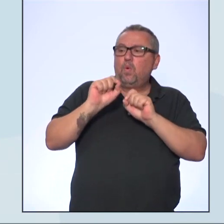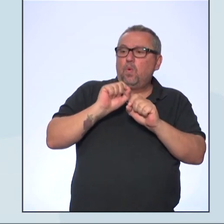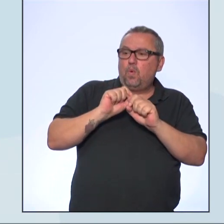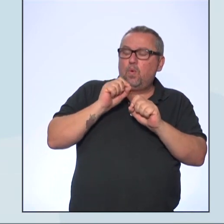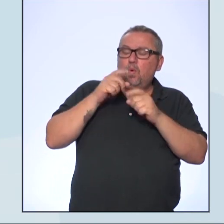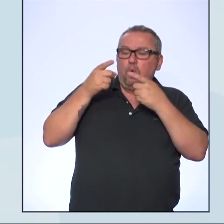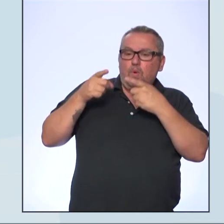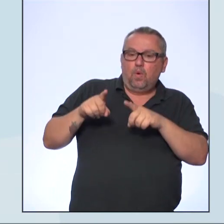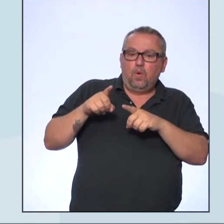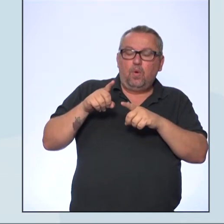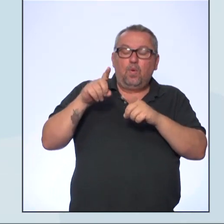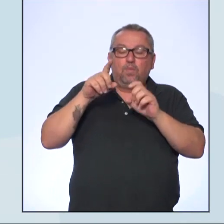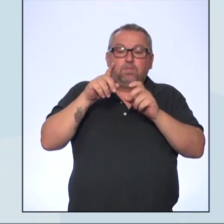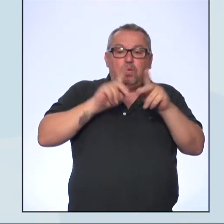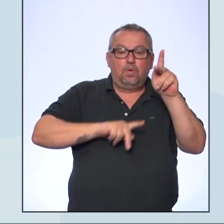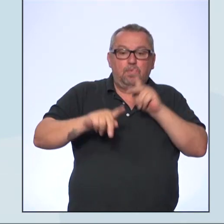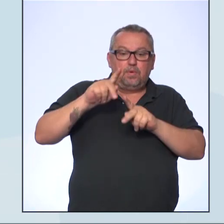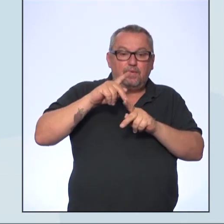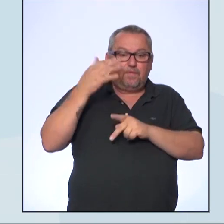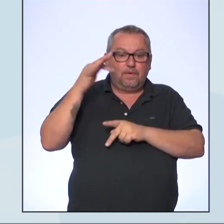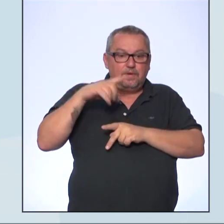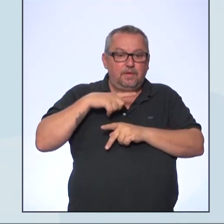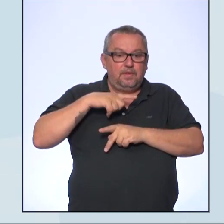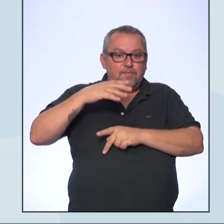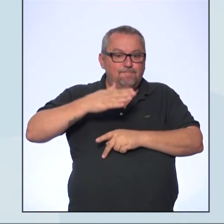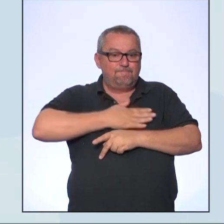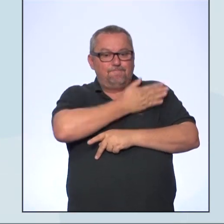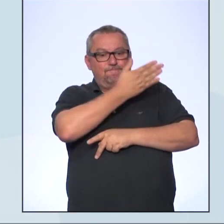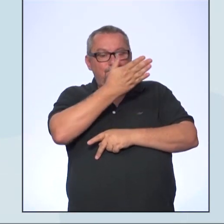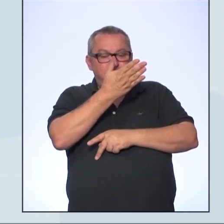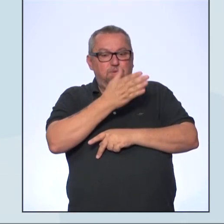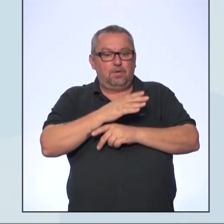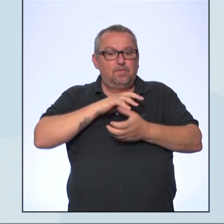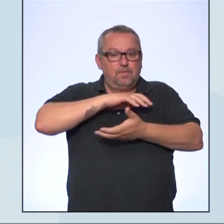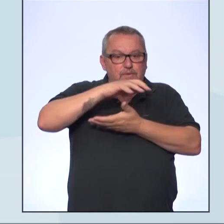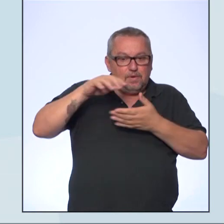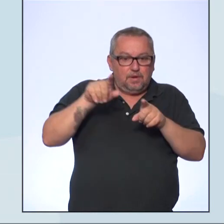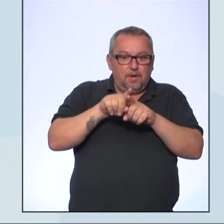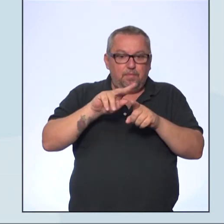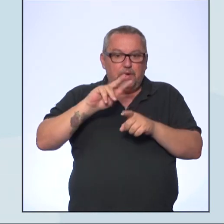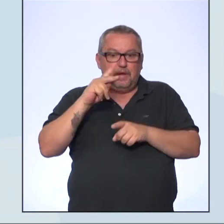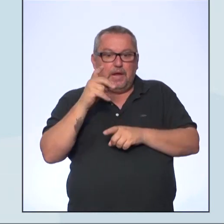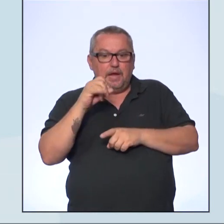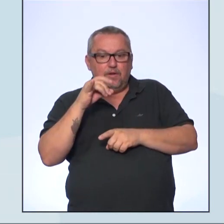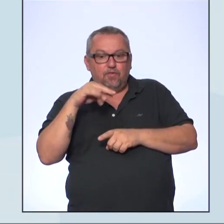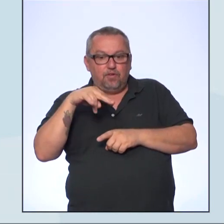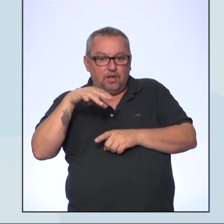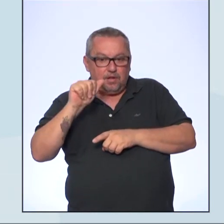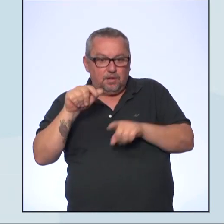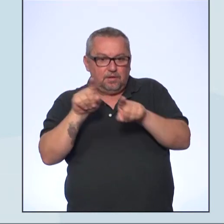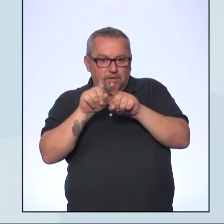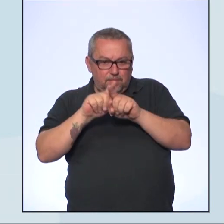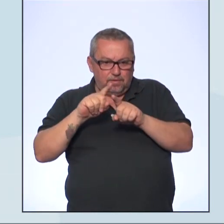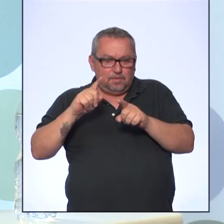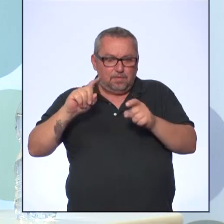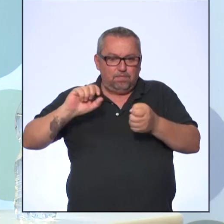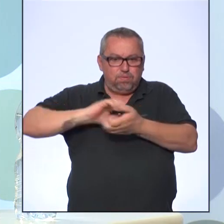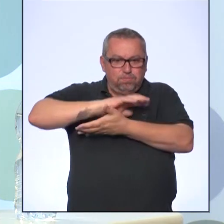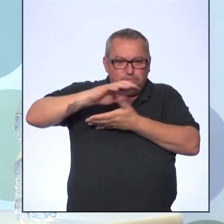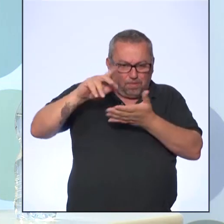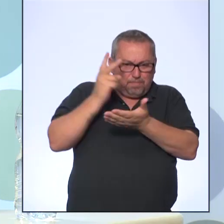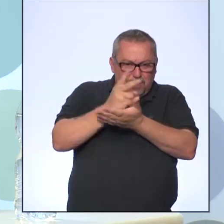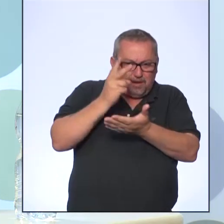a população francesa estava se rebelando? E a população haitiana, será que ela estava se rebelando pelos mesmos